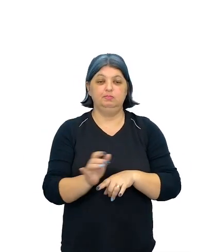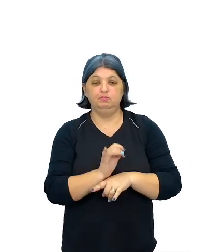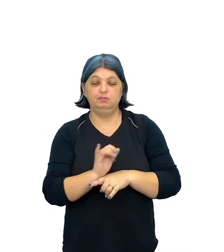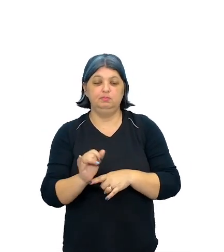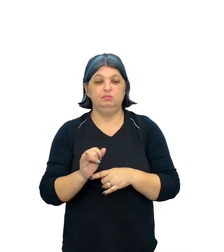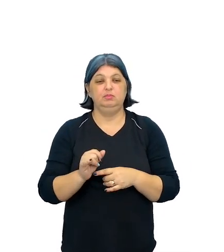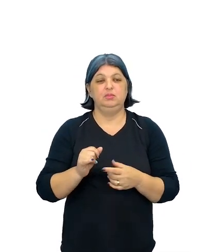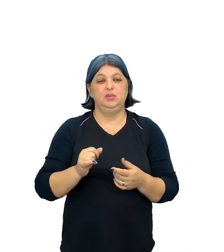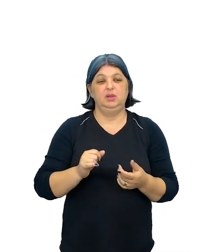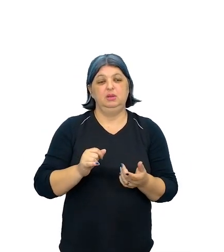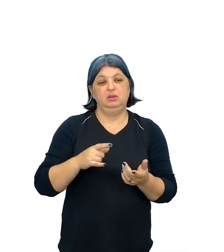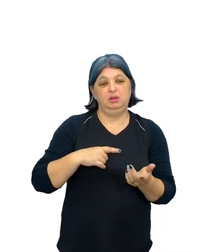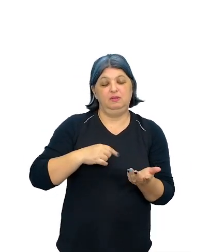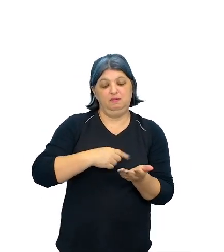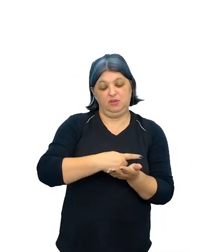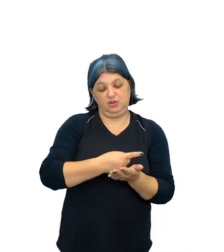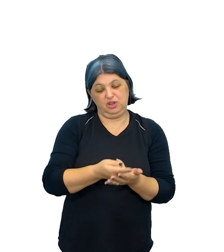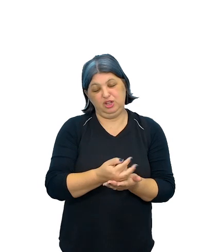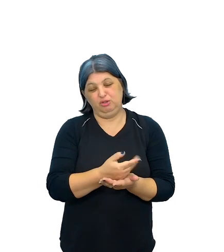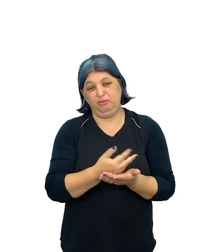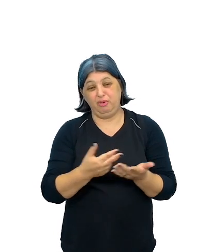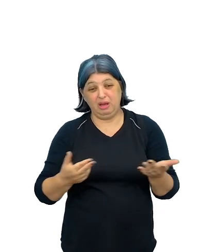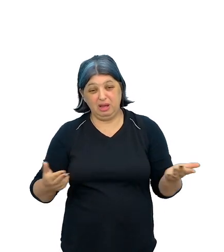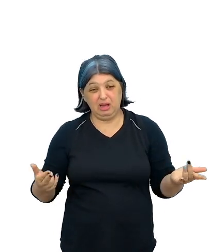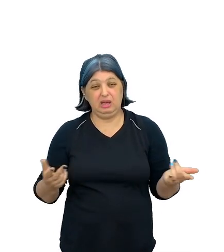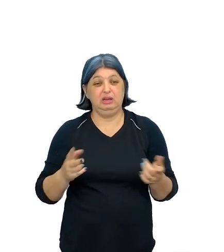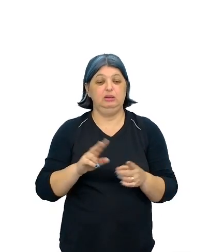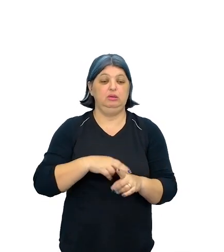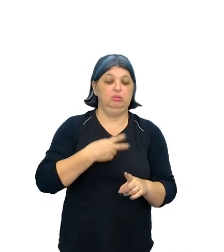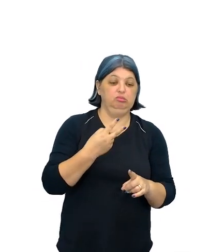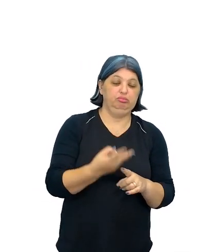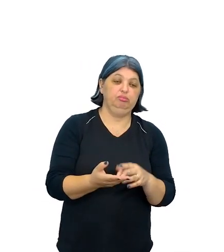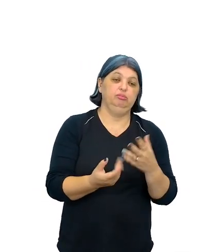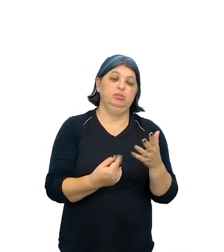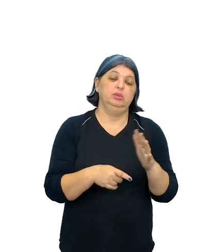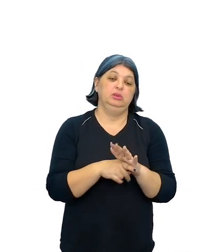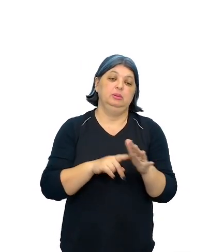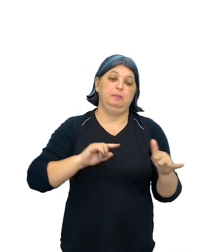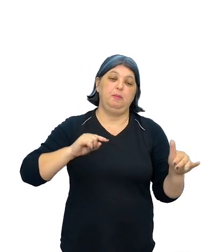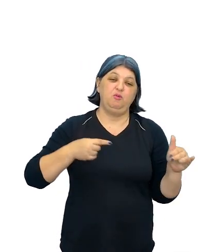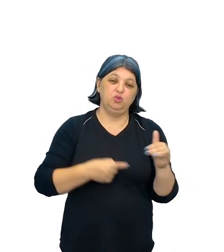maior quantidade de gêneros, com mais com profundidade, com mais